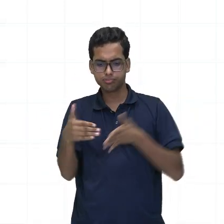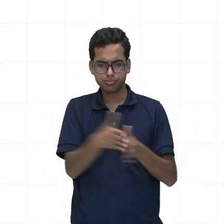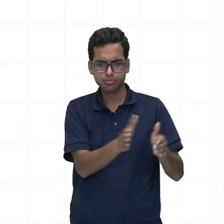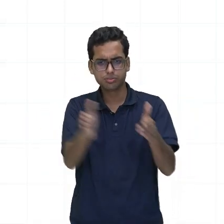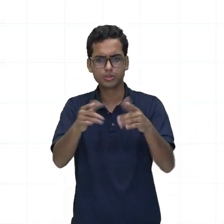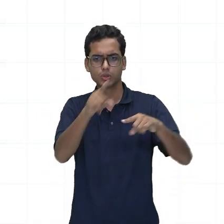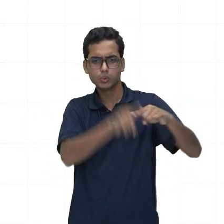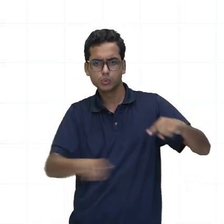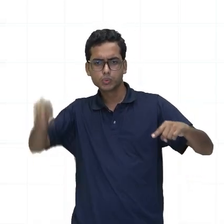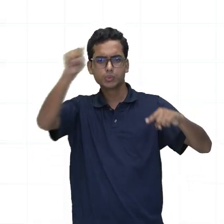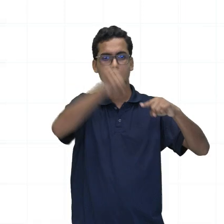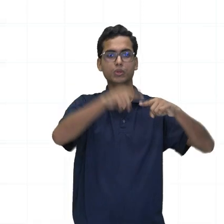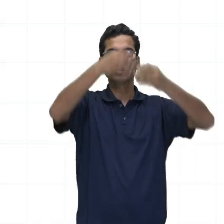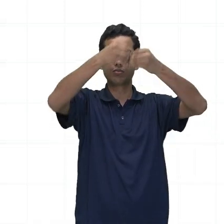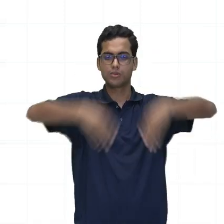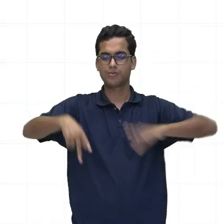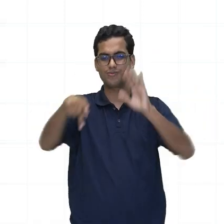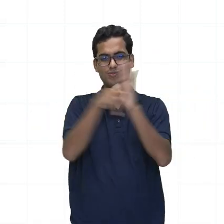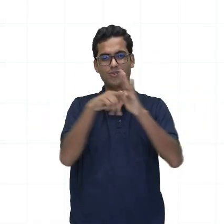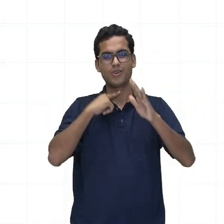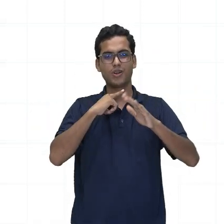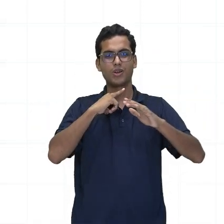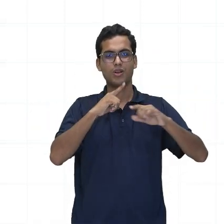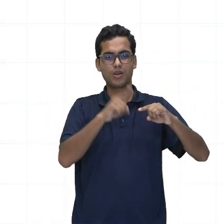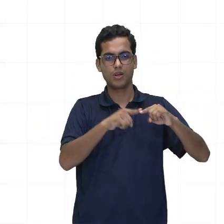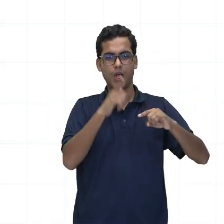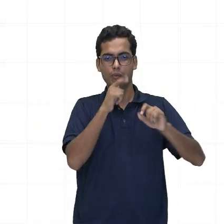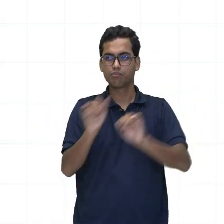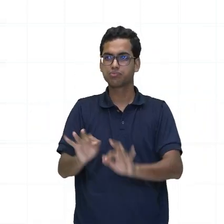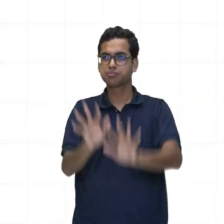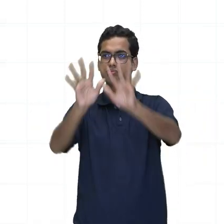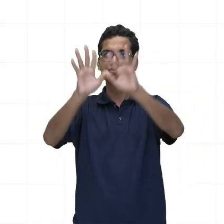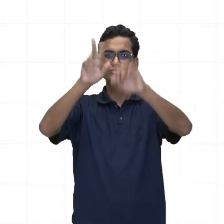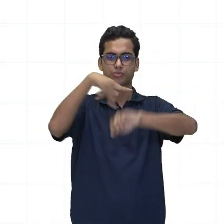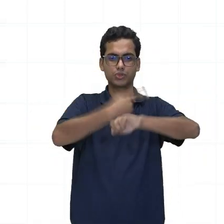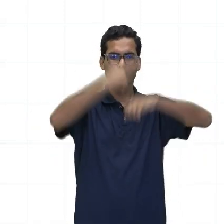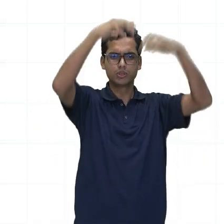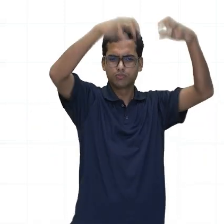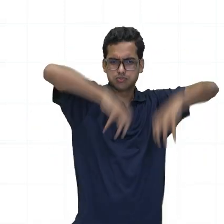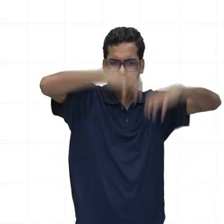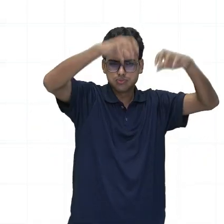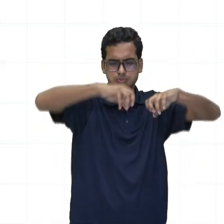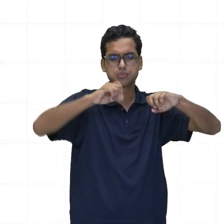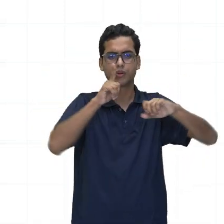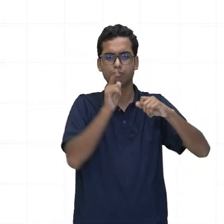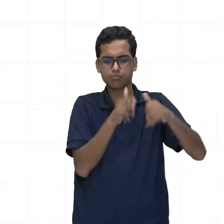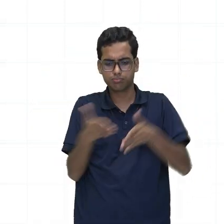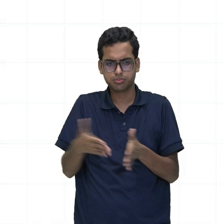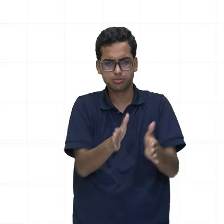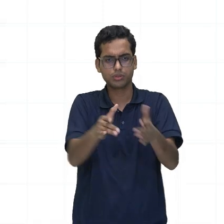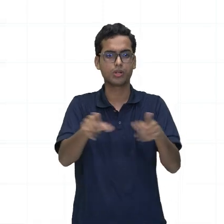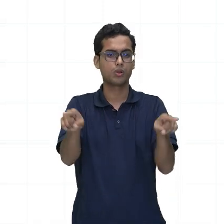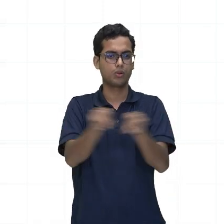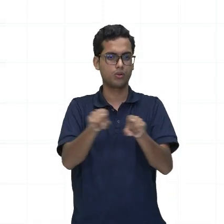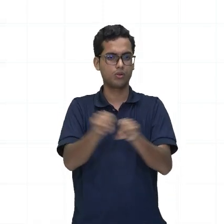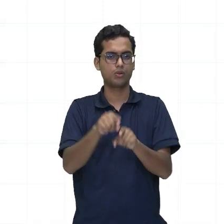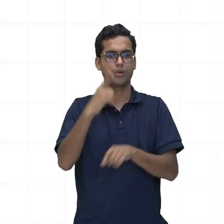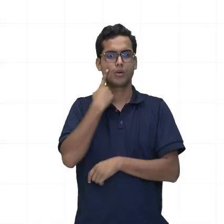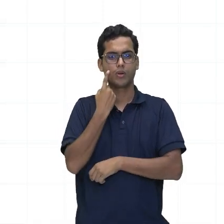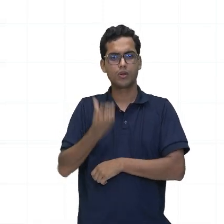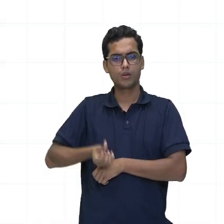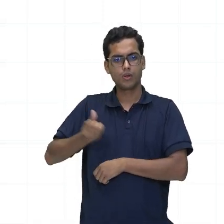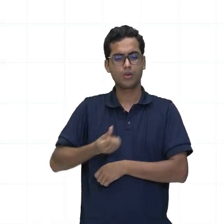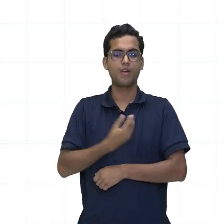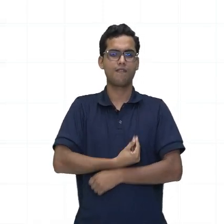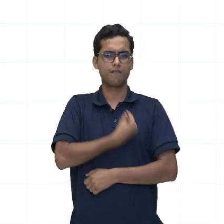água vai ser prejudicado. Perda da biodiversidade, né, nós estamos aí perdendo micro-organismos,